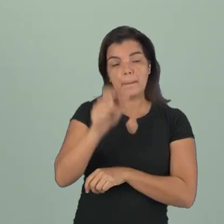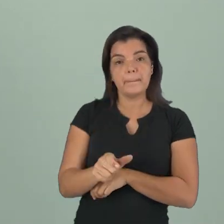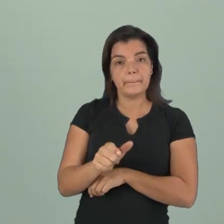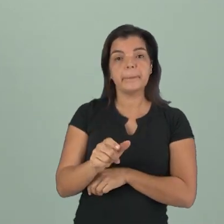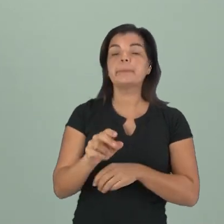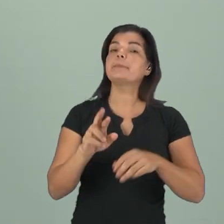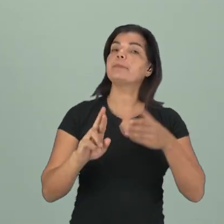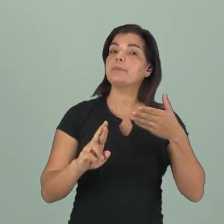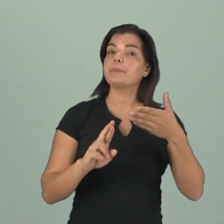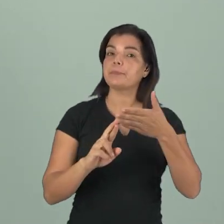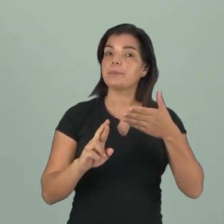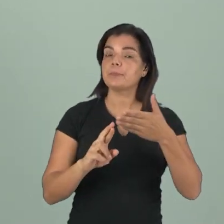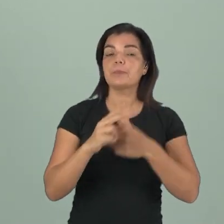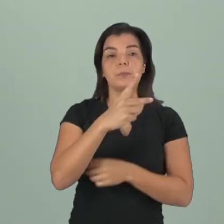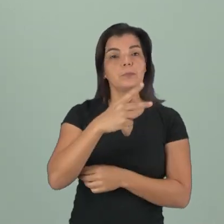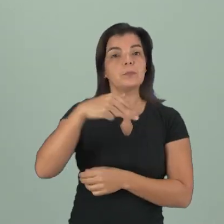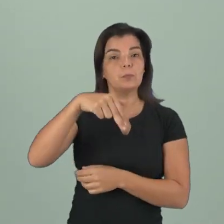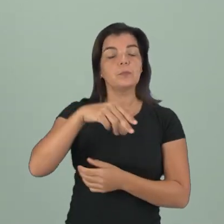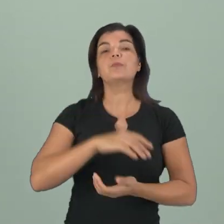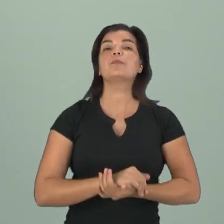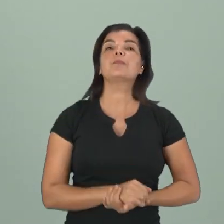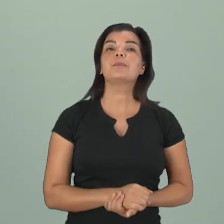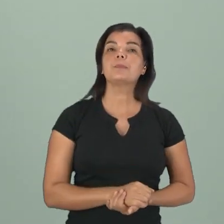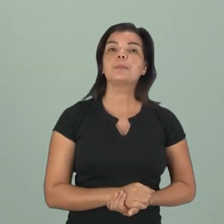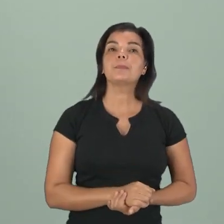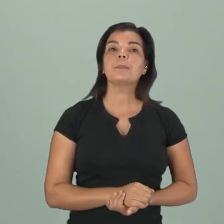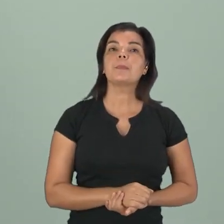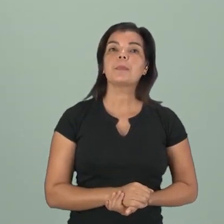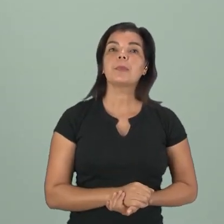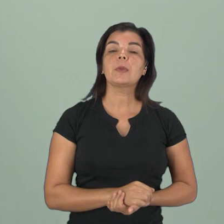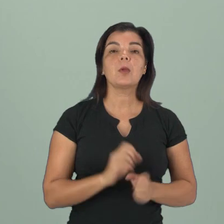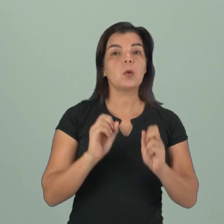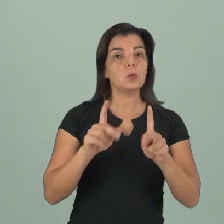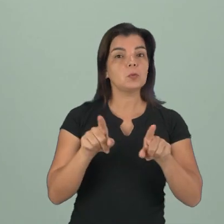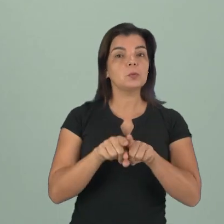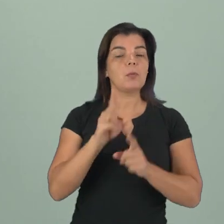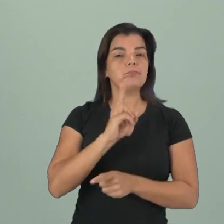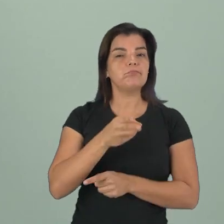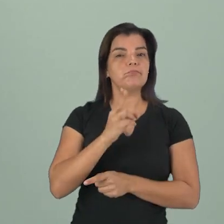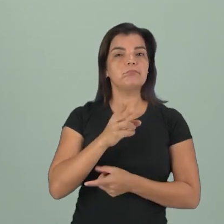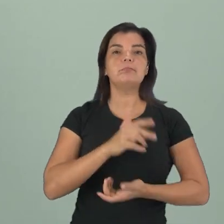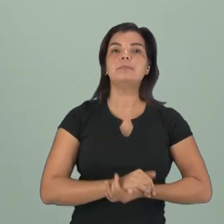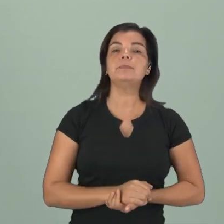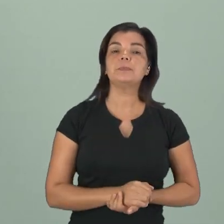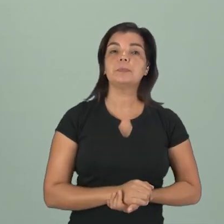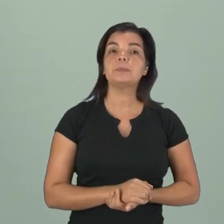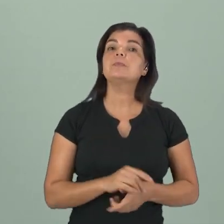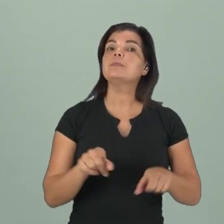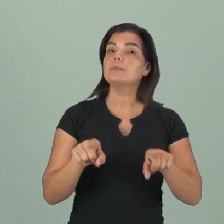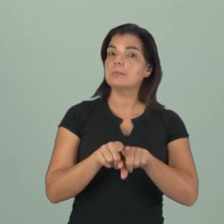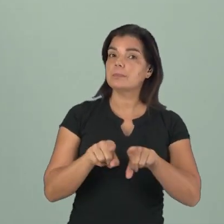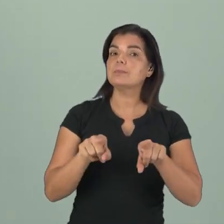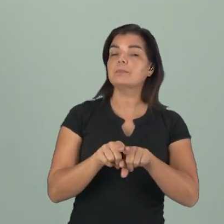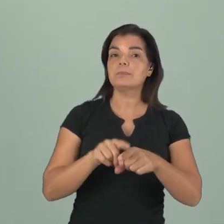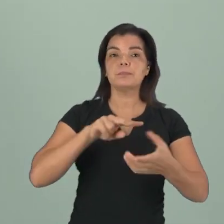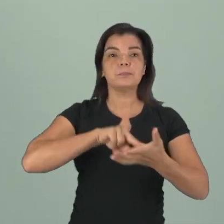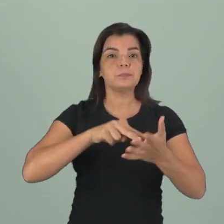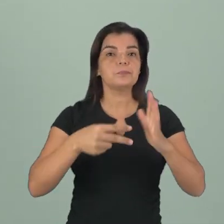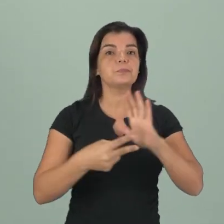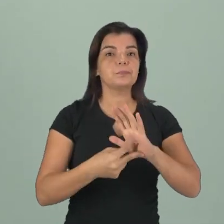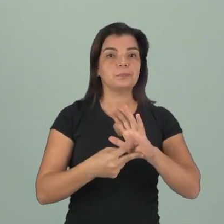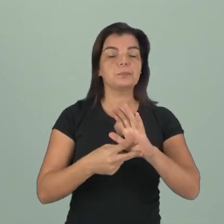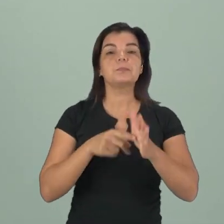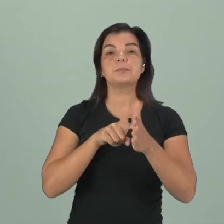seja, o pronome que você está falando, ok? Então, ela vai ser sempre do mesmo jeito. E ela vai assumir o significado